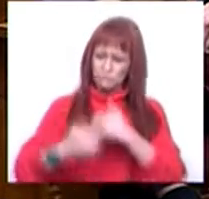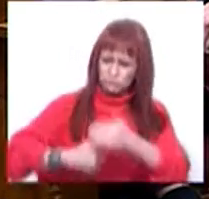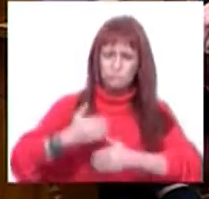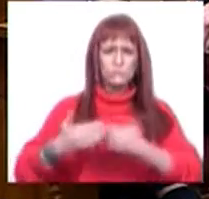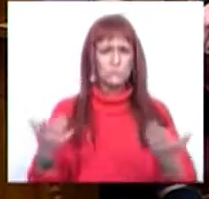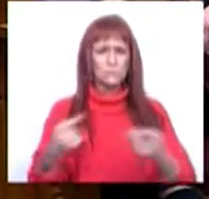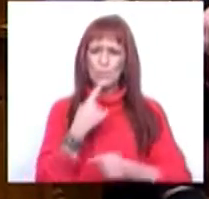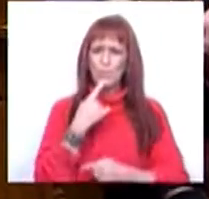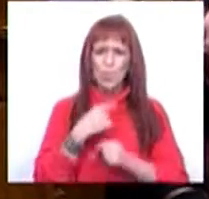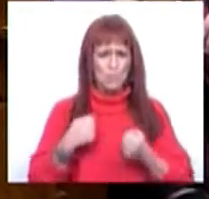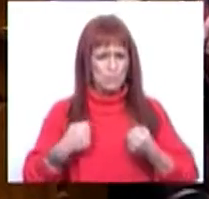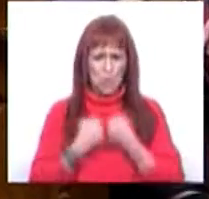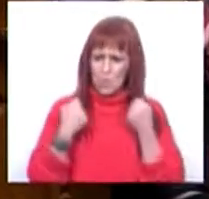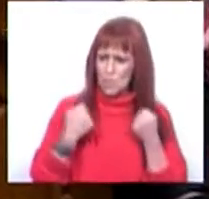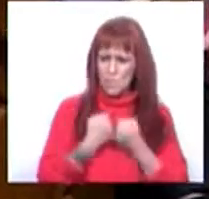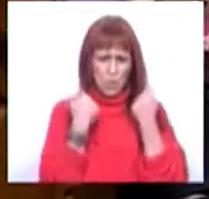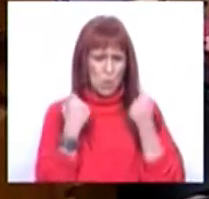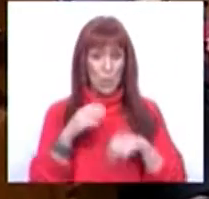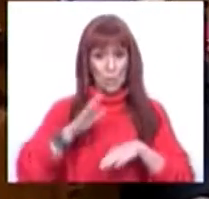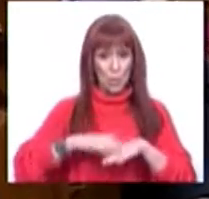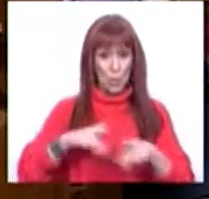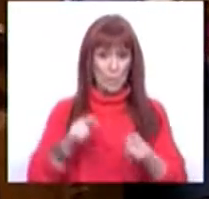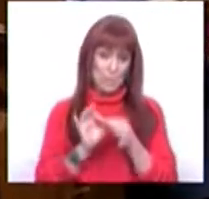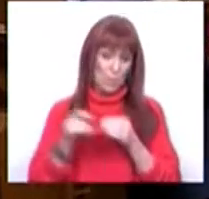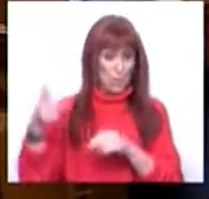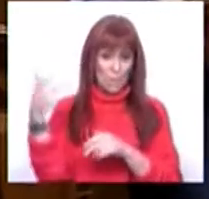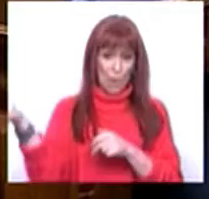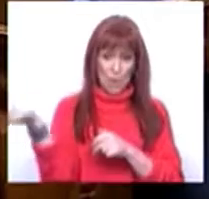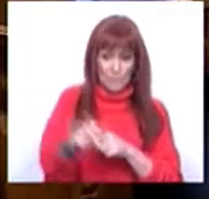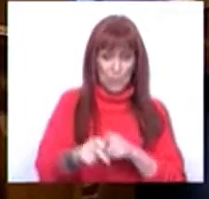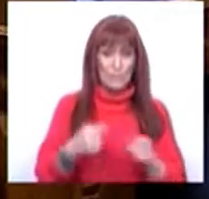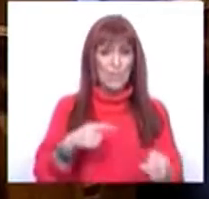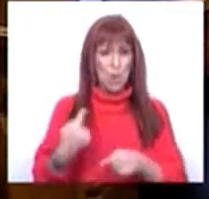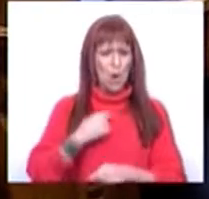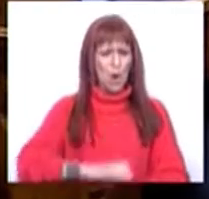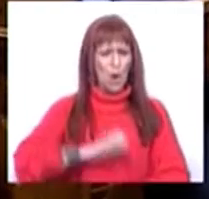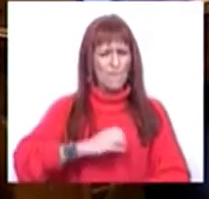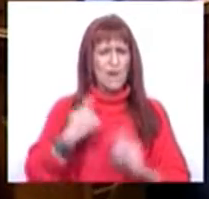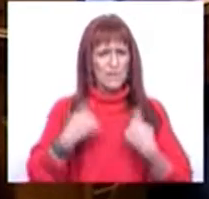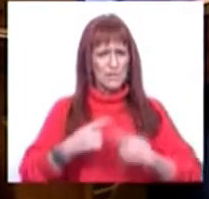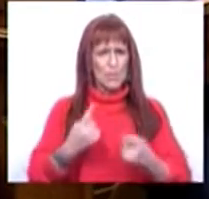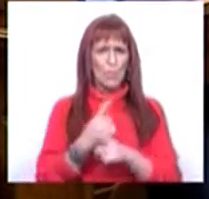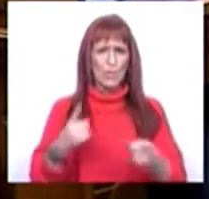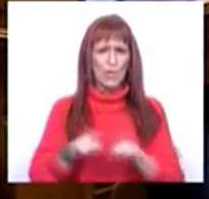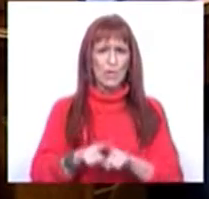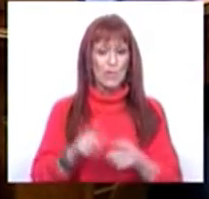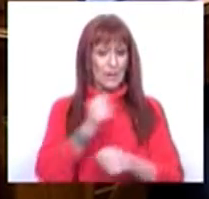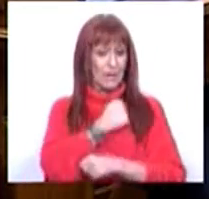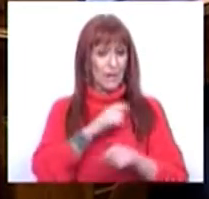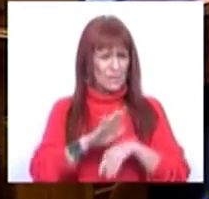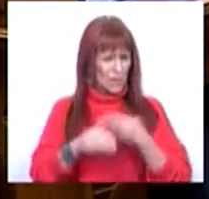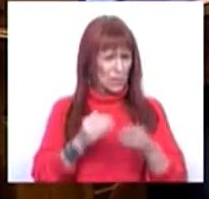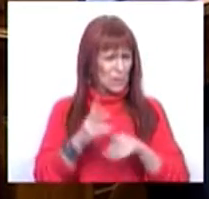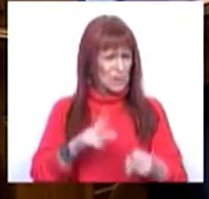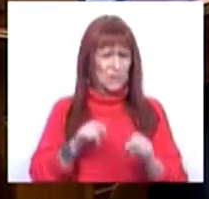atravessa enormes desafios, fruto de fatores externos, mas devemos ter confiança porque a alicerção na continuação